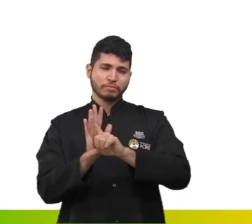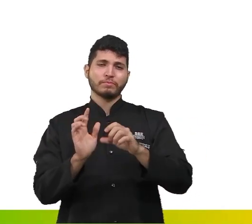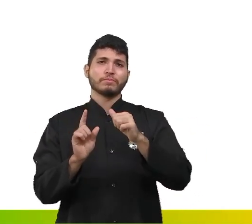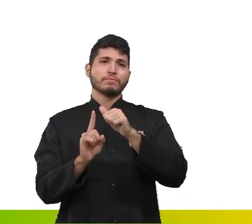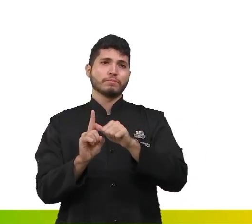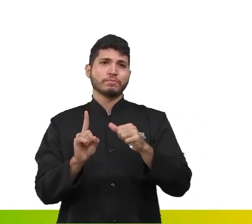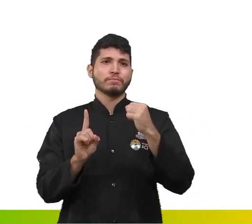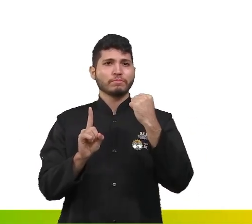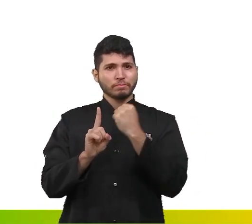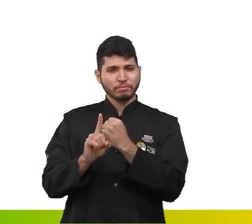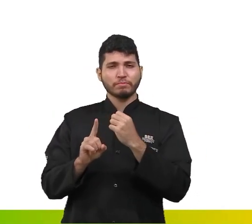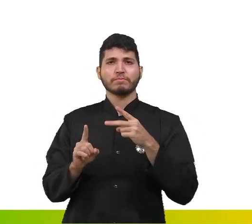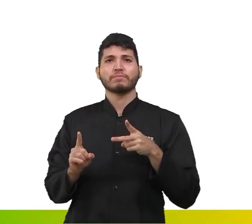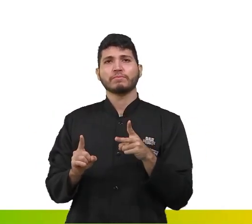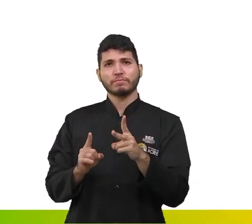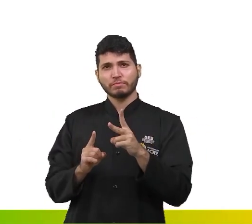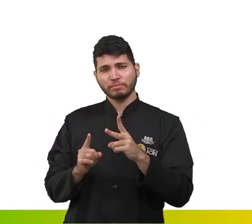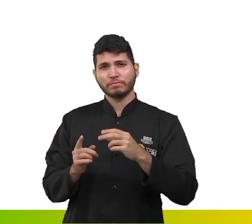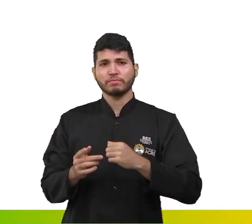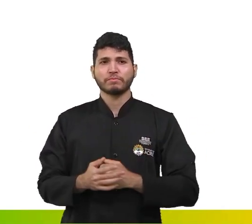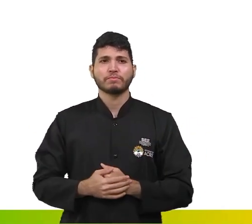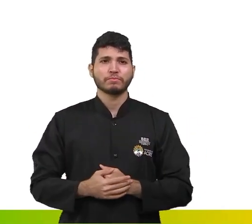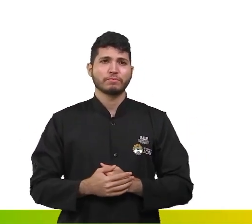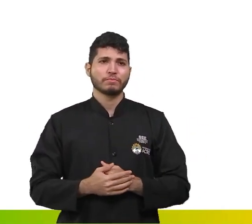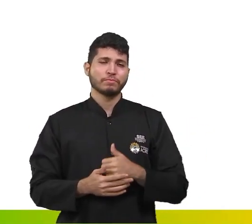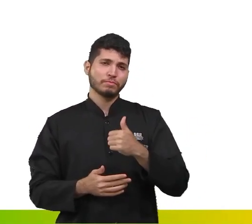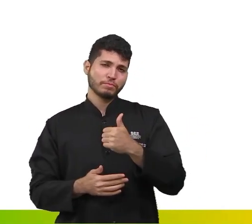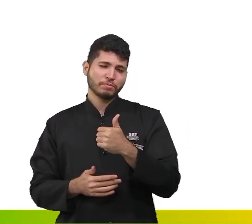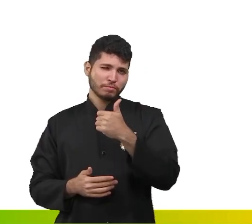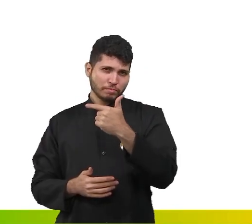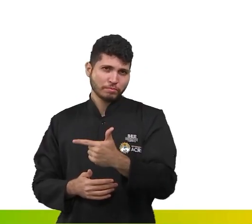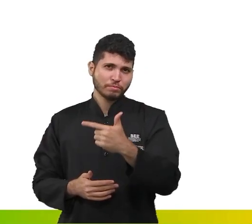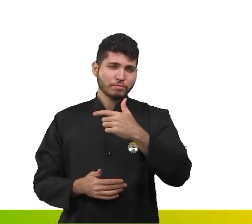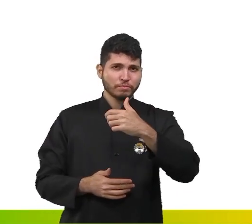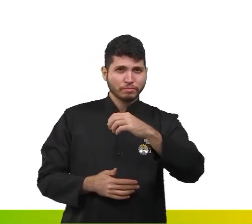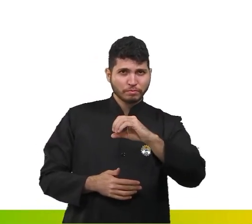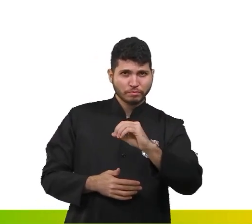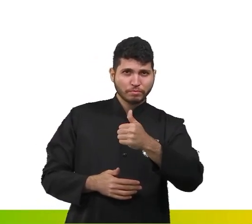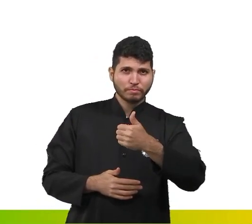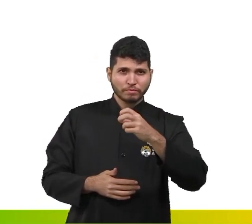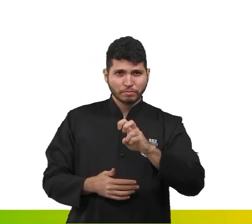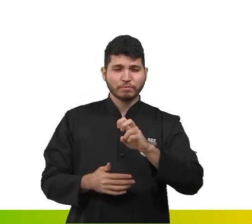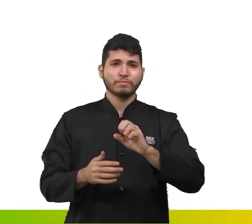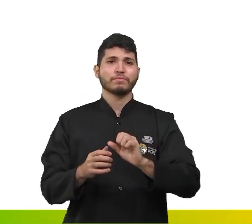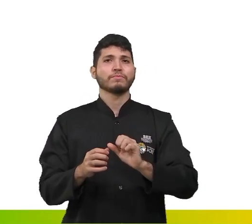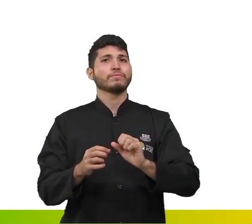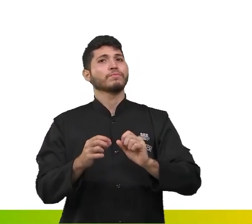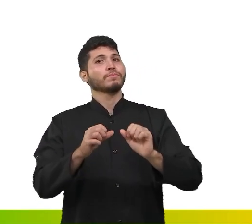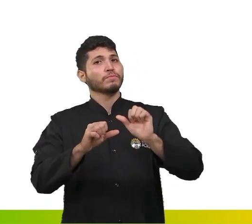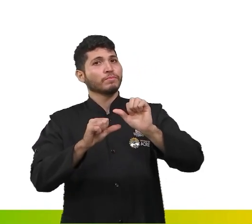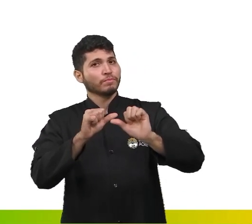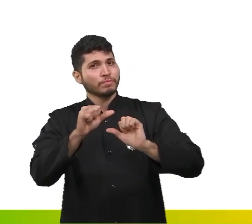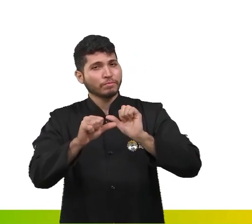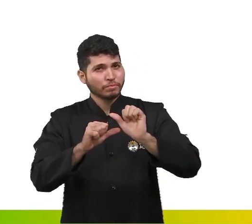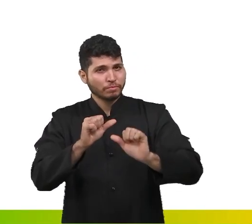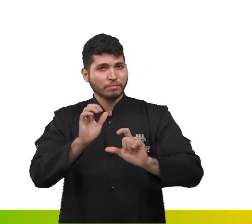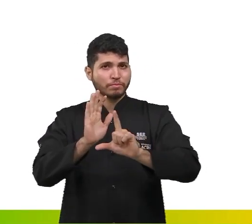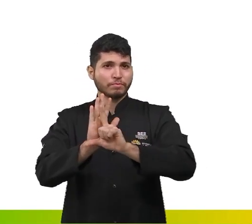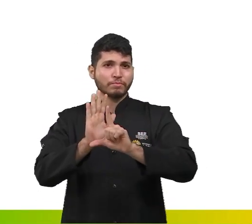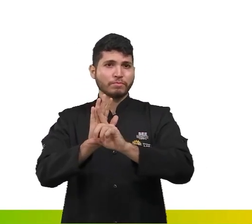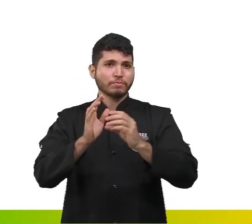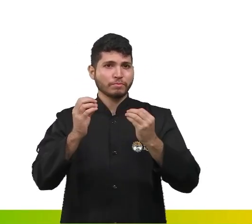breve histórico, continuando, a partir de 2015, o Brasil alterou o Código Penal brasileiro e incluiu a